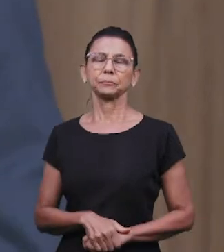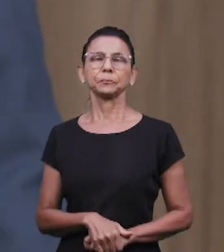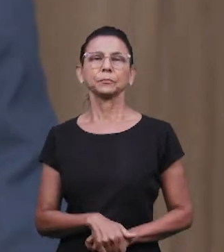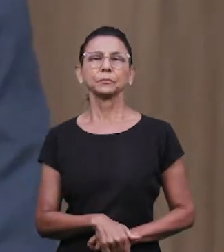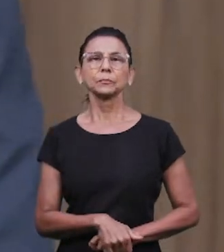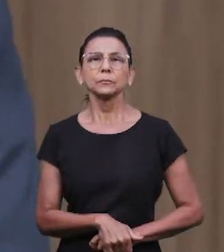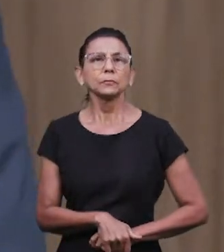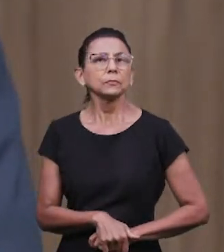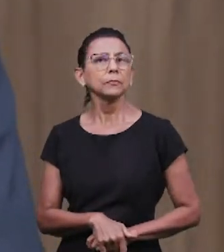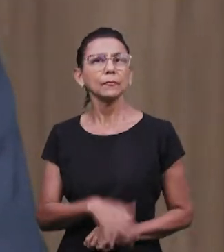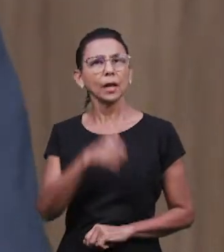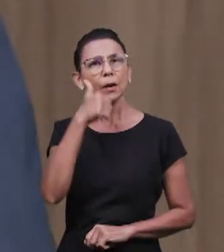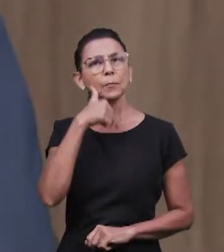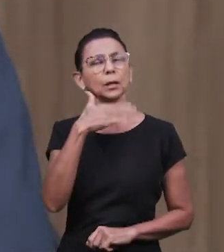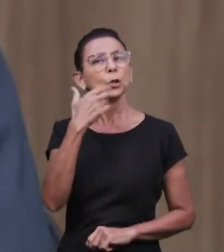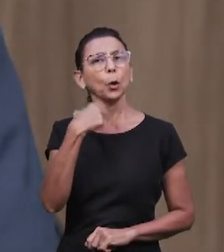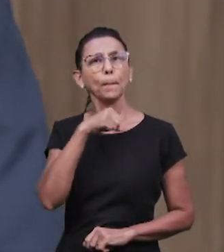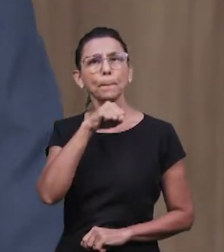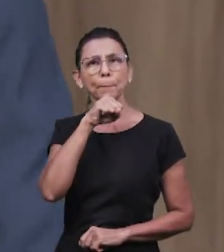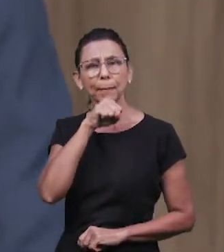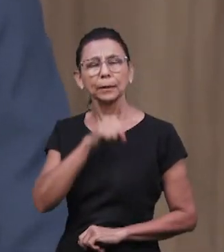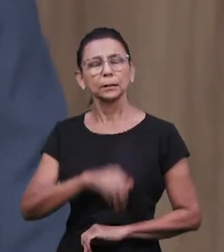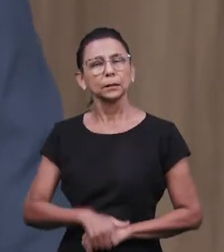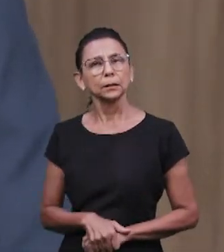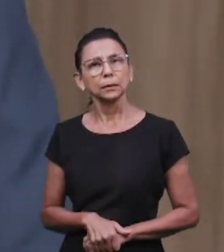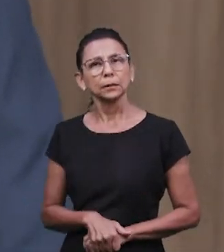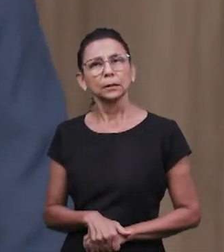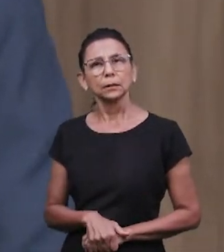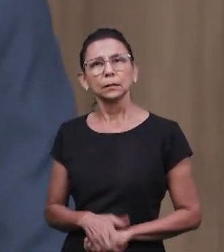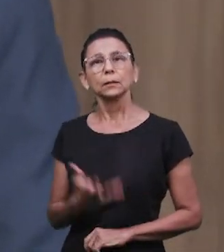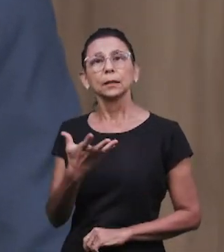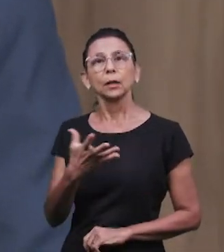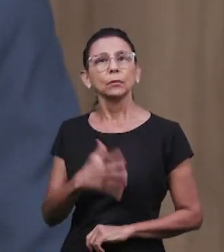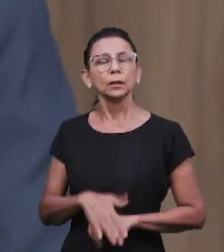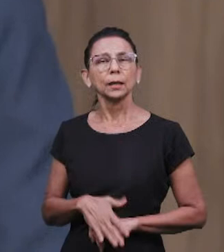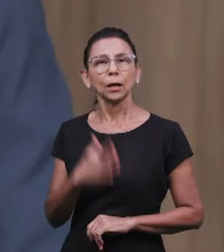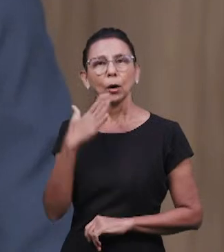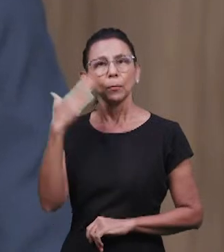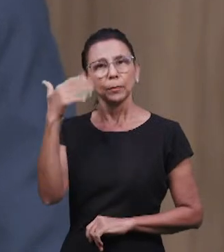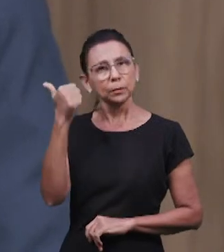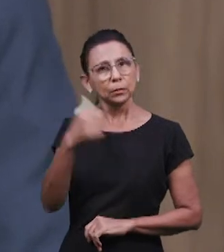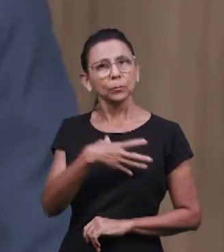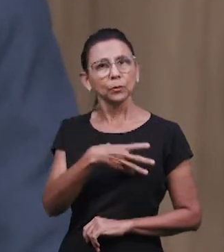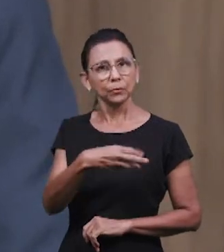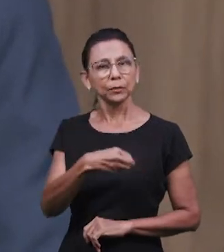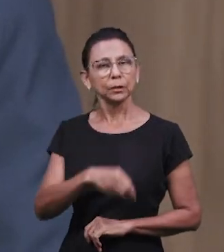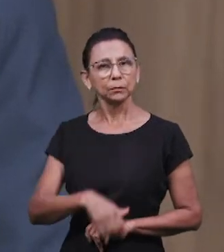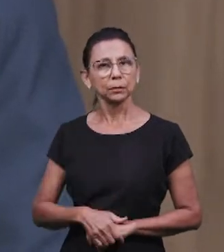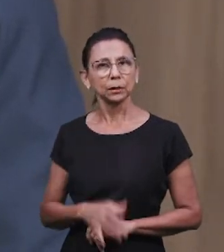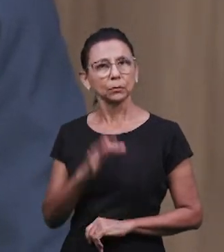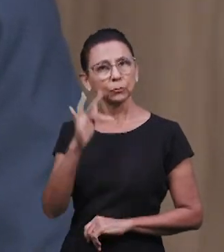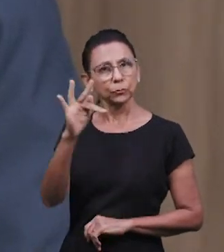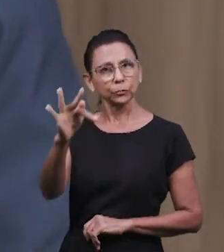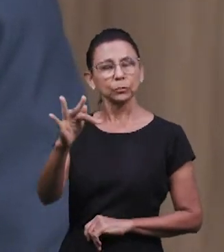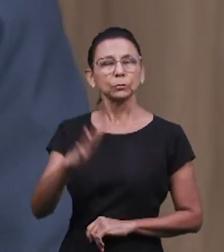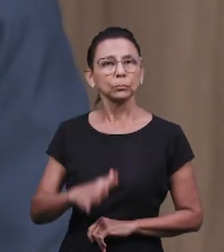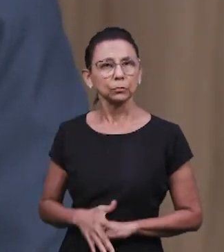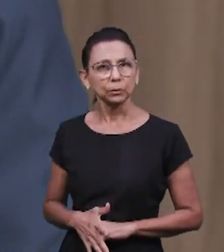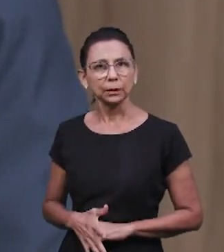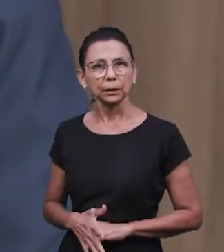como pais, como mães aqui, as irmãs, querem que o filho seja direcionado no local certo, né? Esse é o objetivo, que haja uma